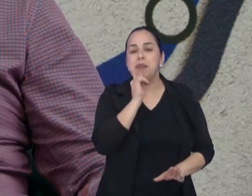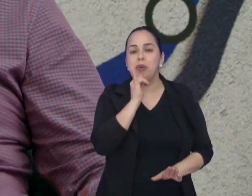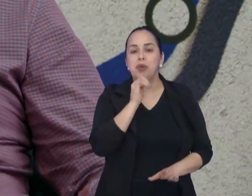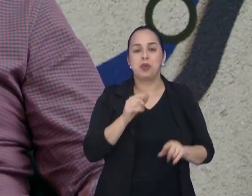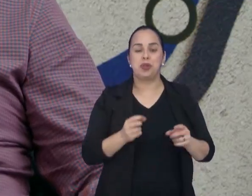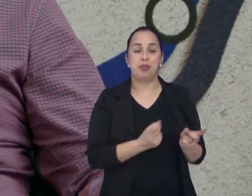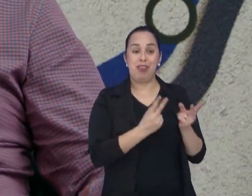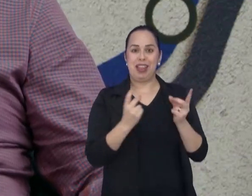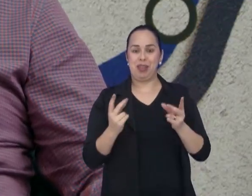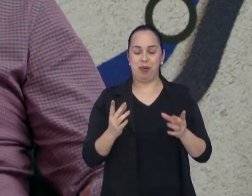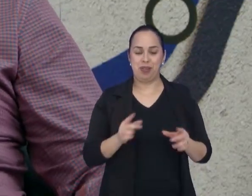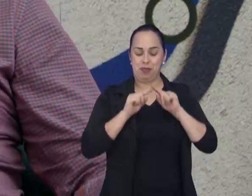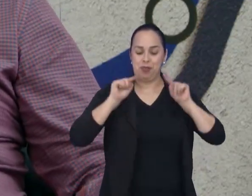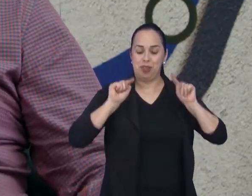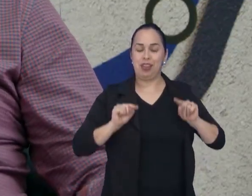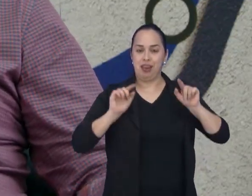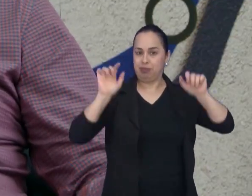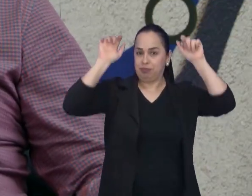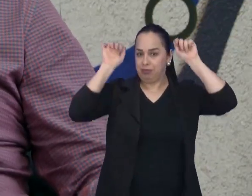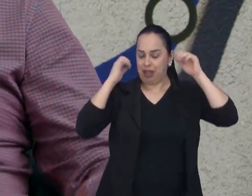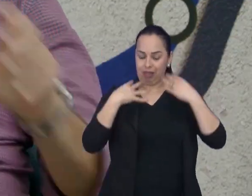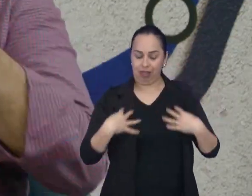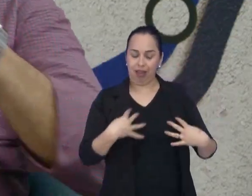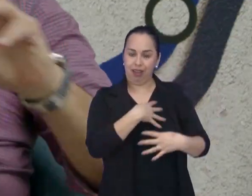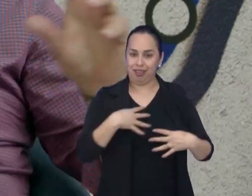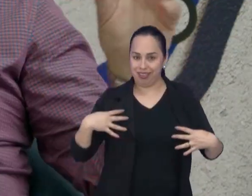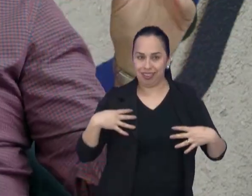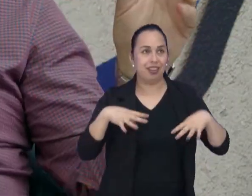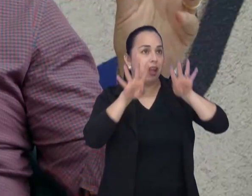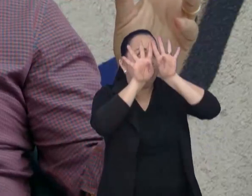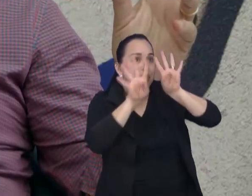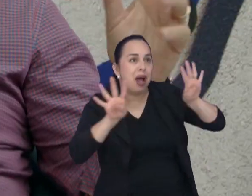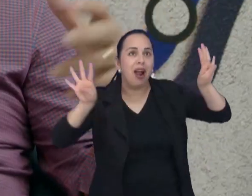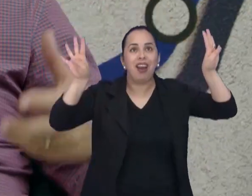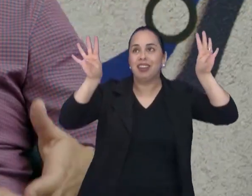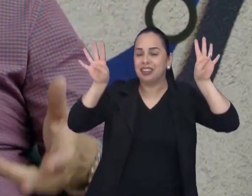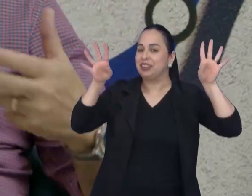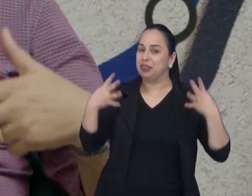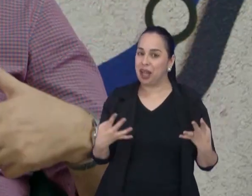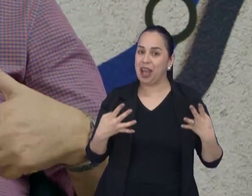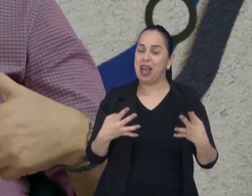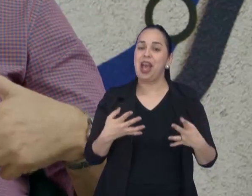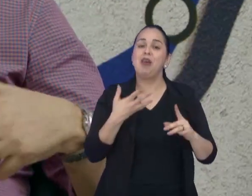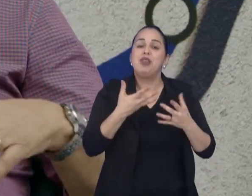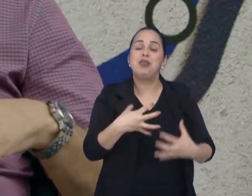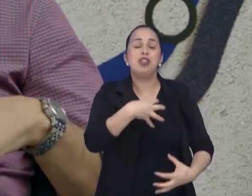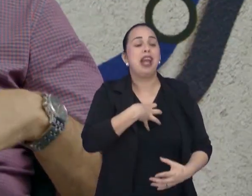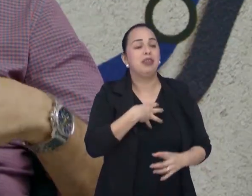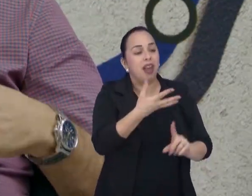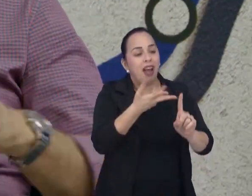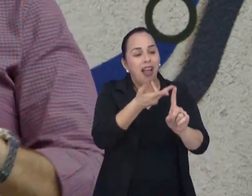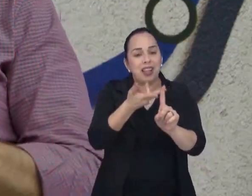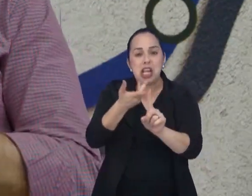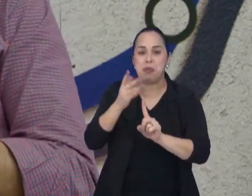né, de festa junina, por que não, né? Os enfeites na própria loja, um jeito de atrair, né? Isso